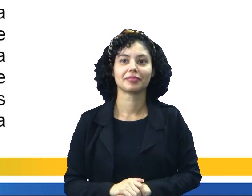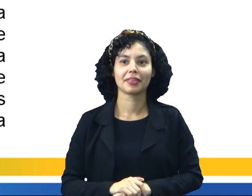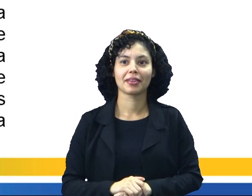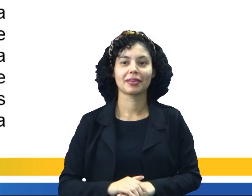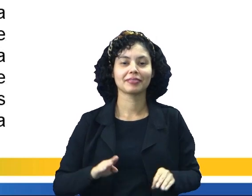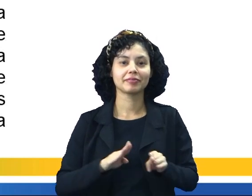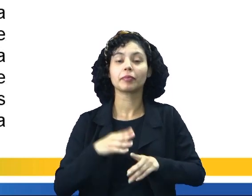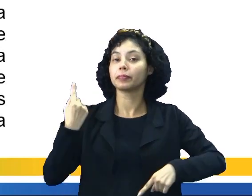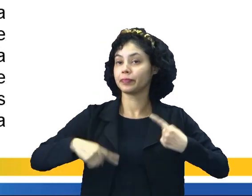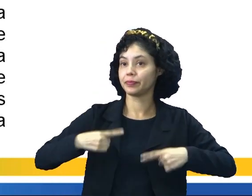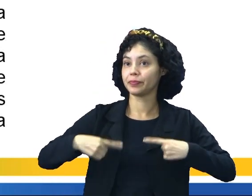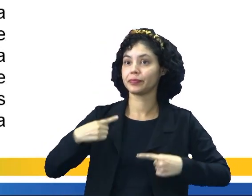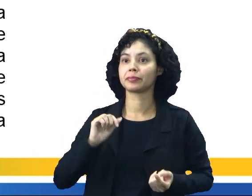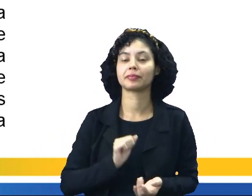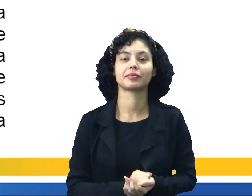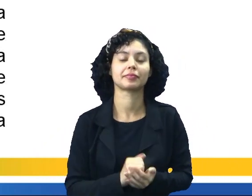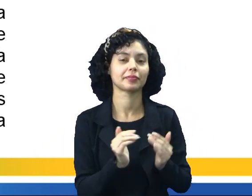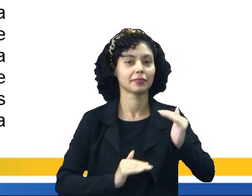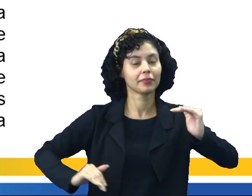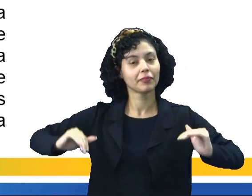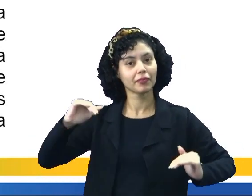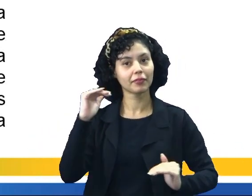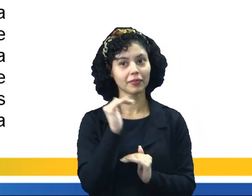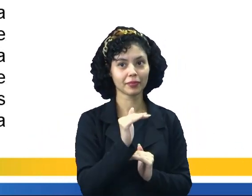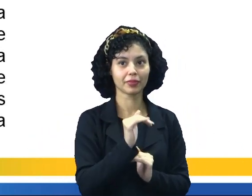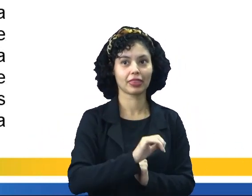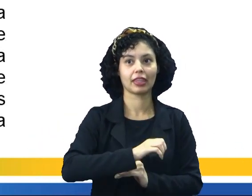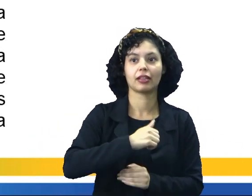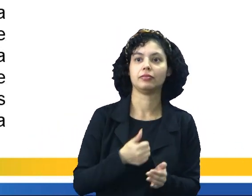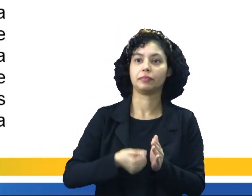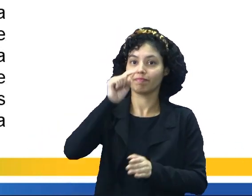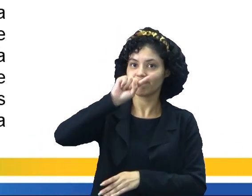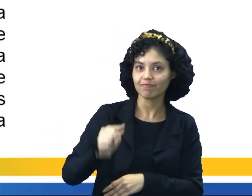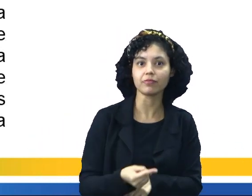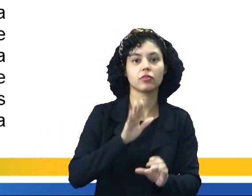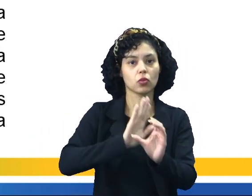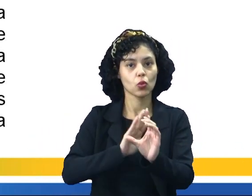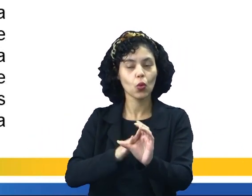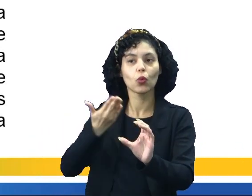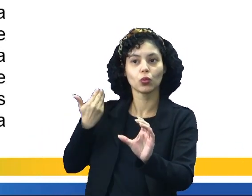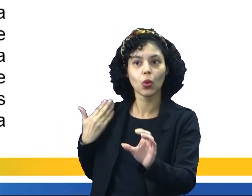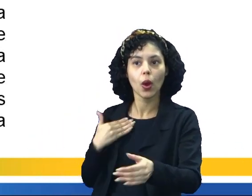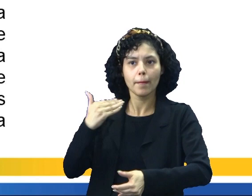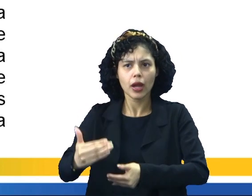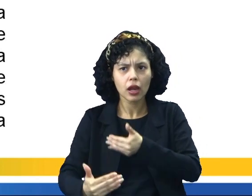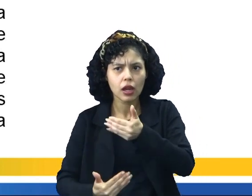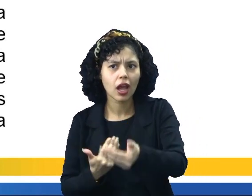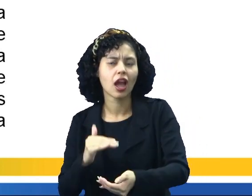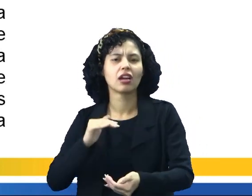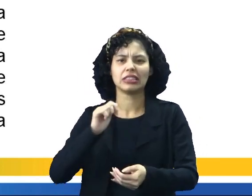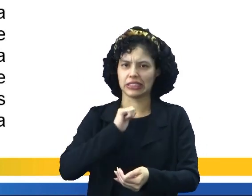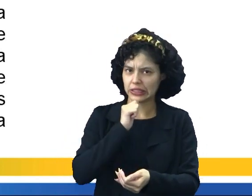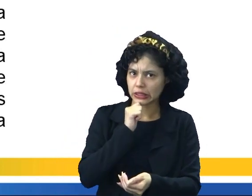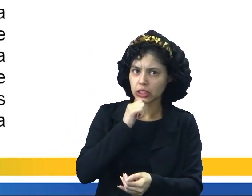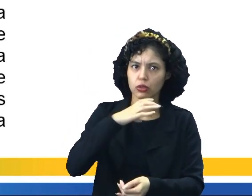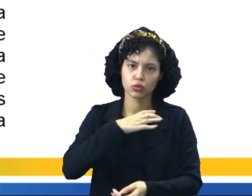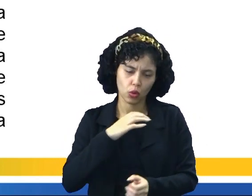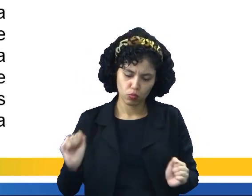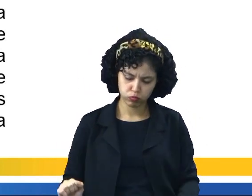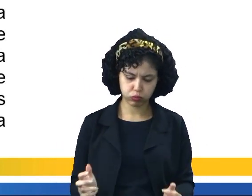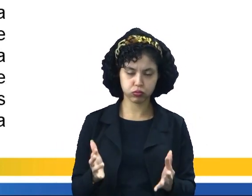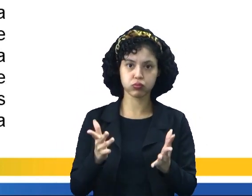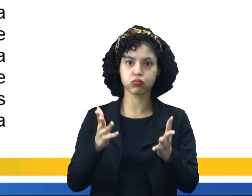A política. A civilização maia, a partir de 1000 anos antes de Cristo, passou por um intenso processo de urbanização,